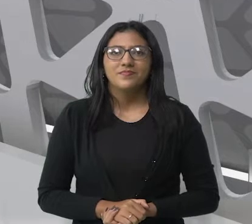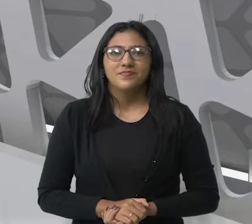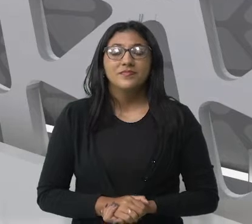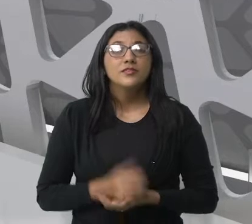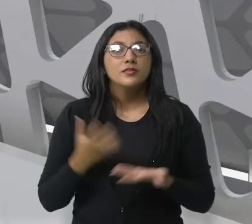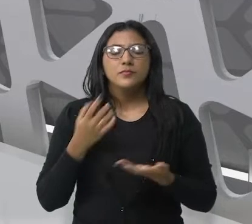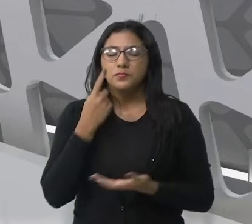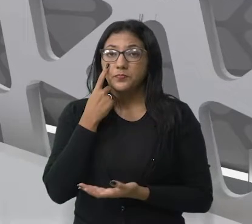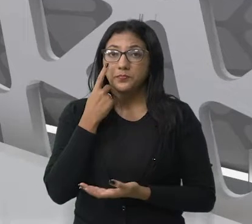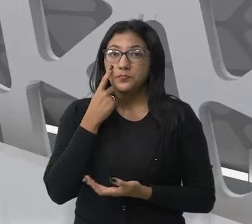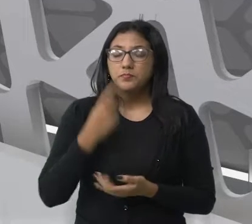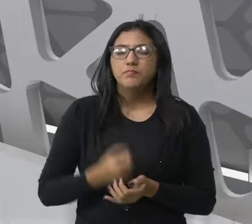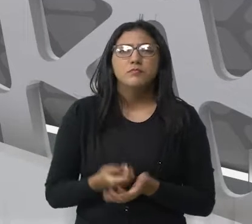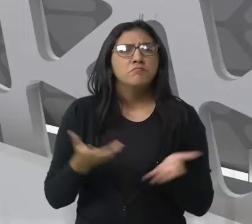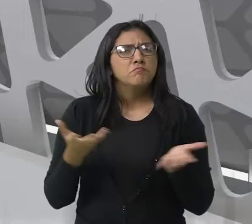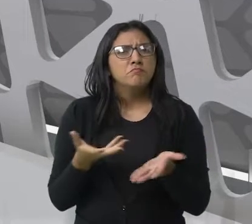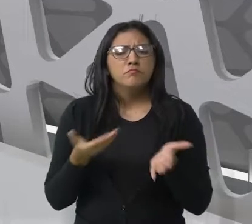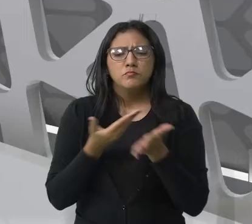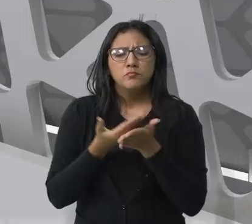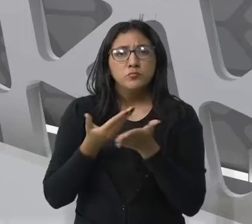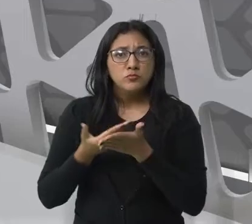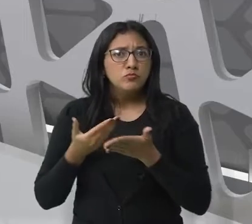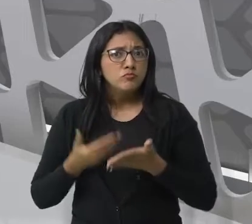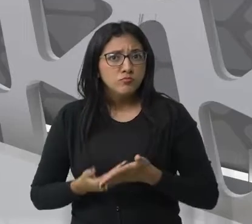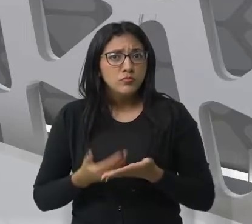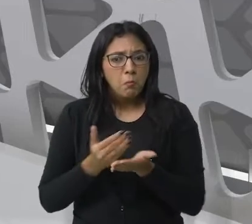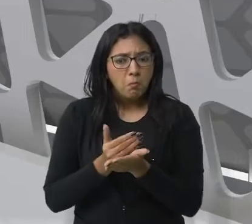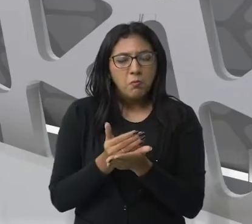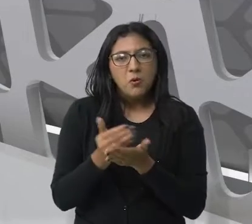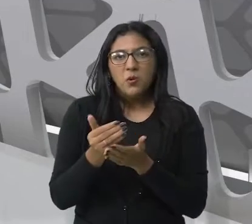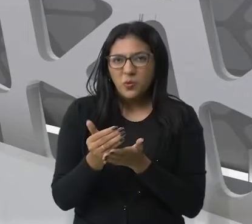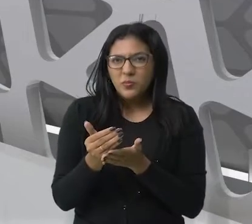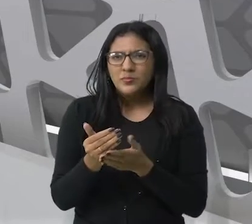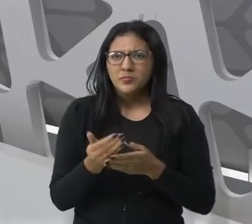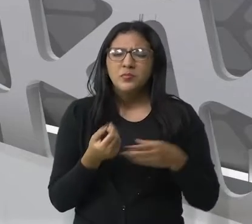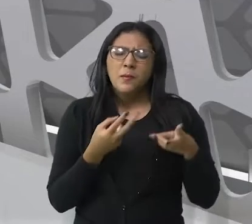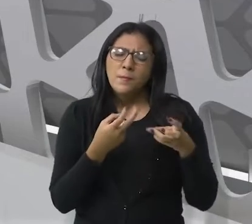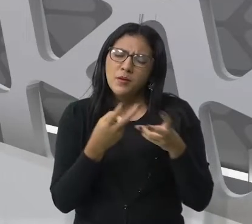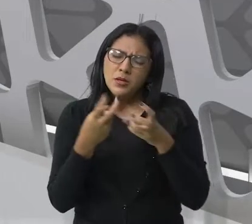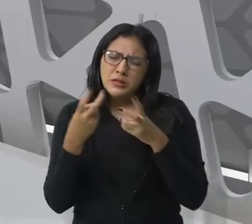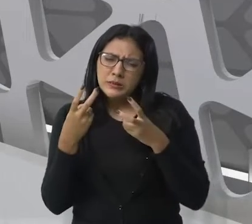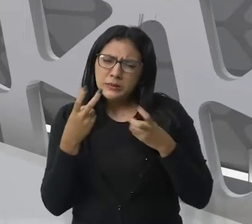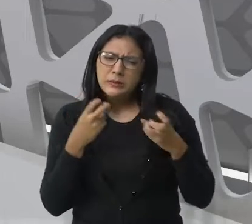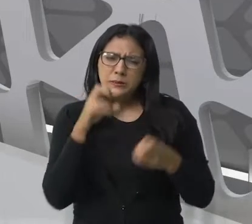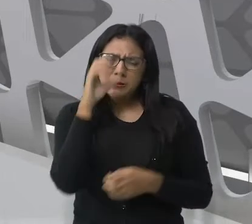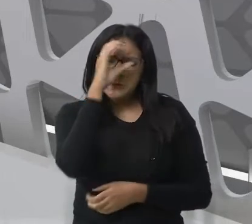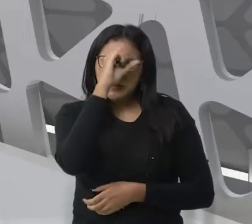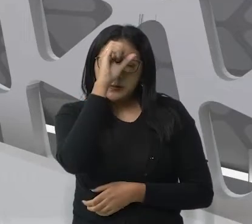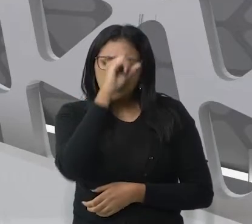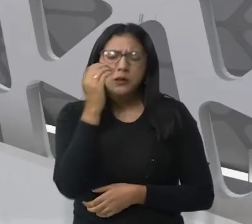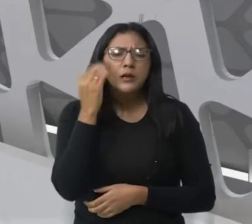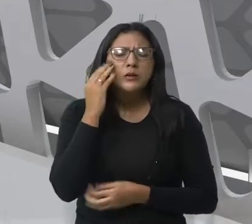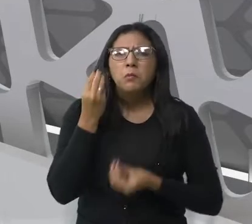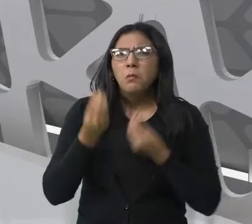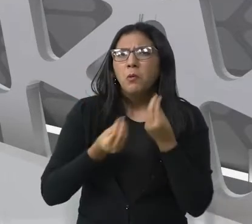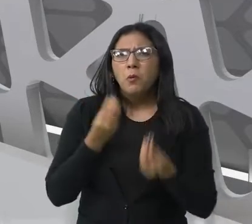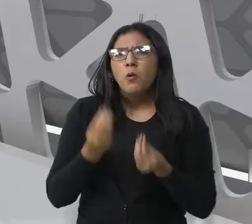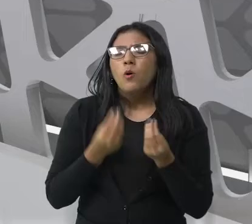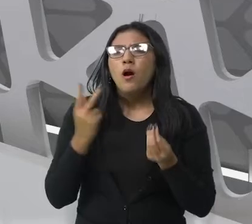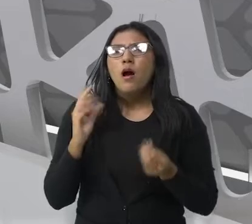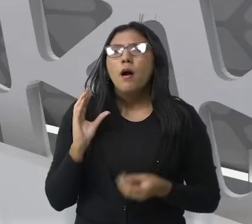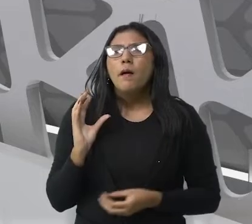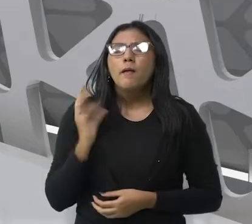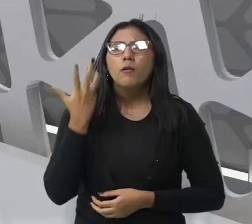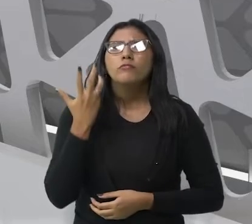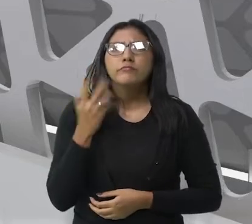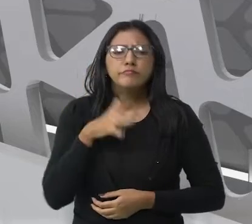Então, olha só, gente, nós iremos estudar, a partir de agora, verificar como que ocorreu essa expansão e para